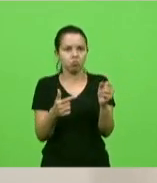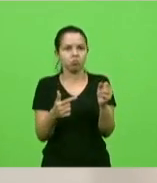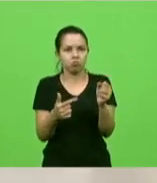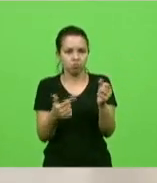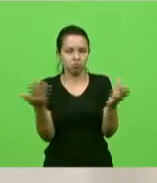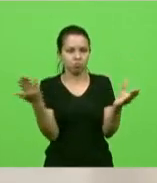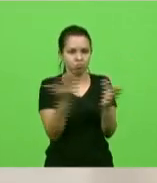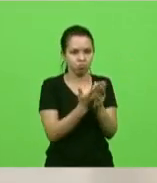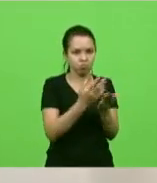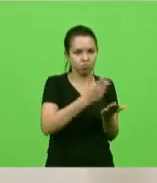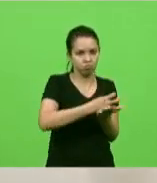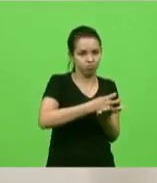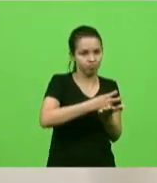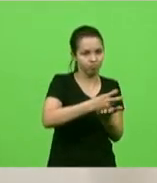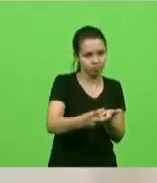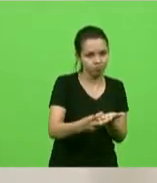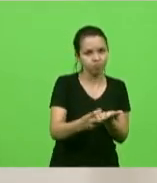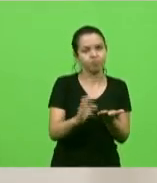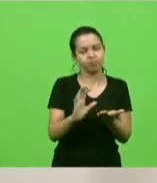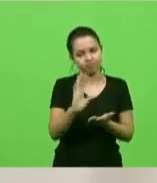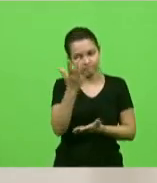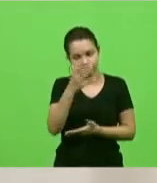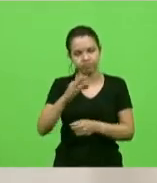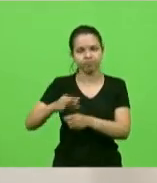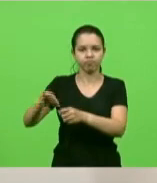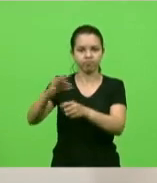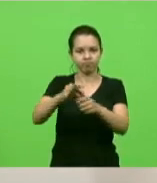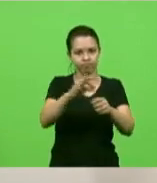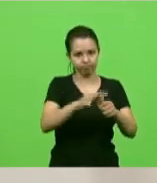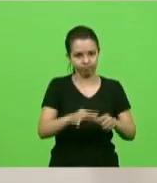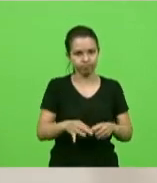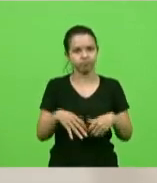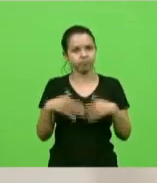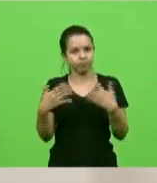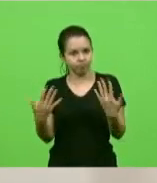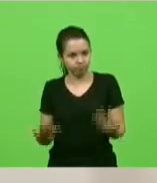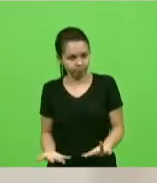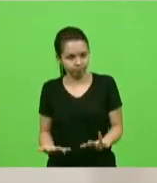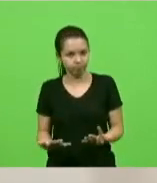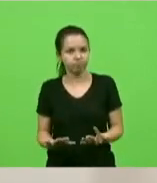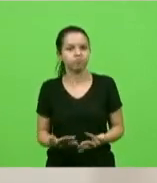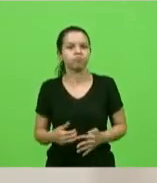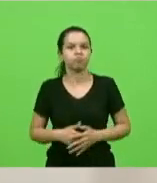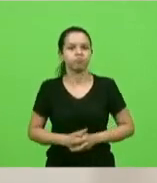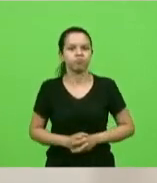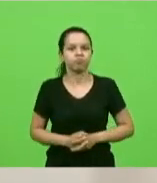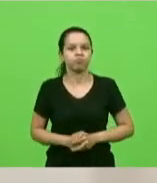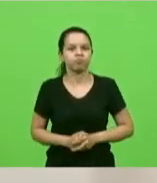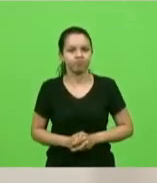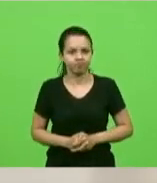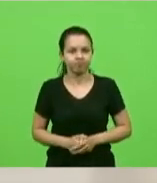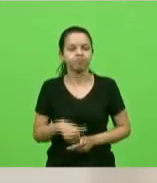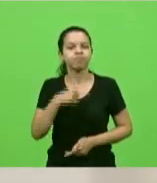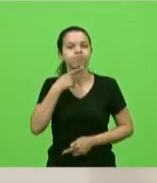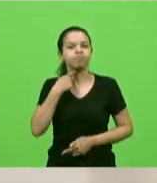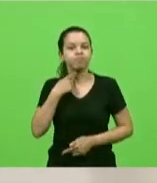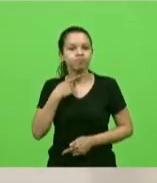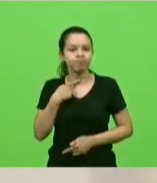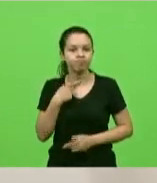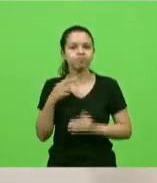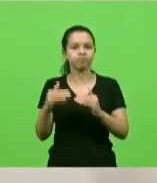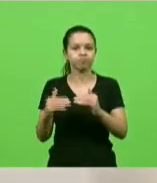impedimento, impeachment, causa às instituições. Assim, se deixa em suspenso a vontade soberana das